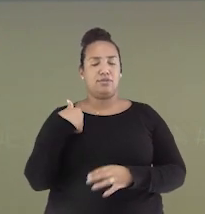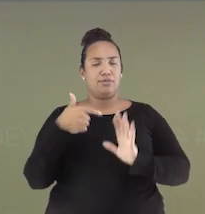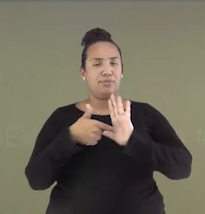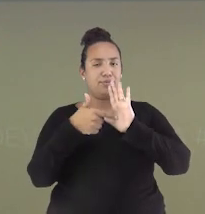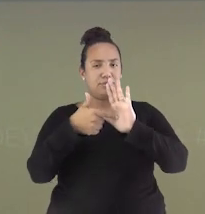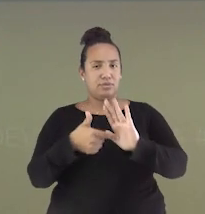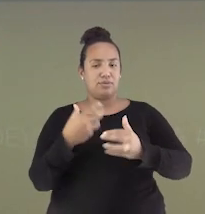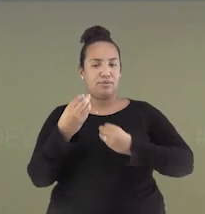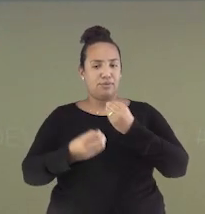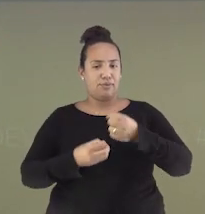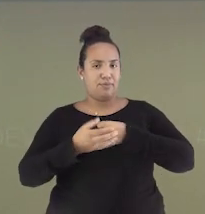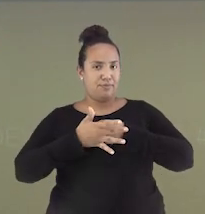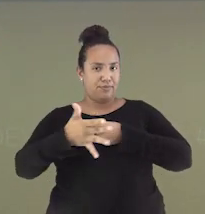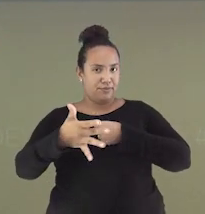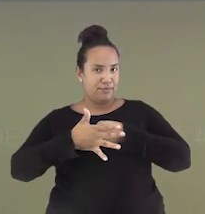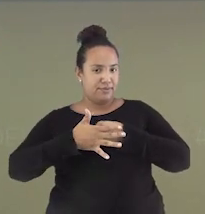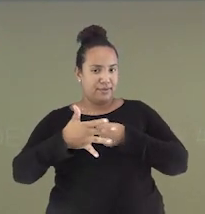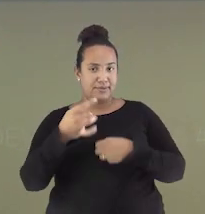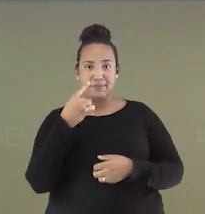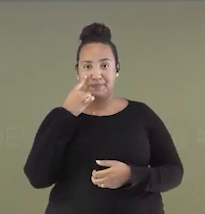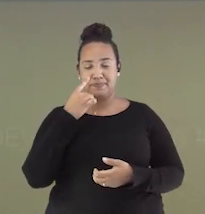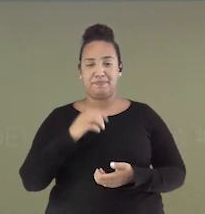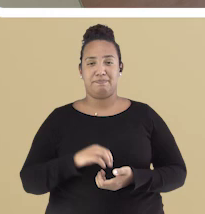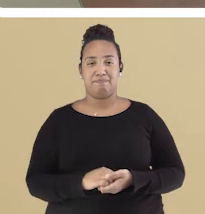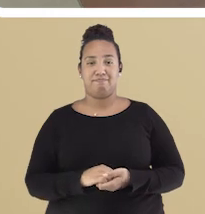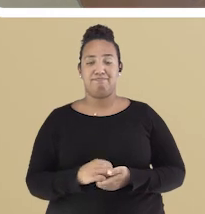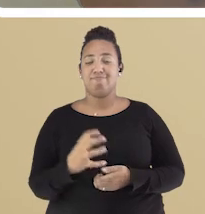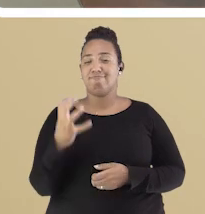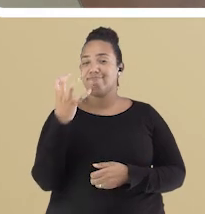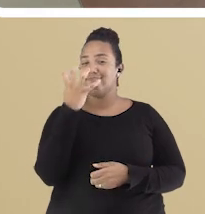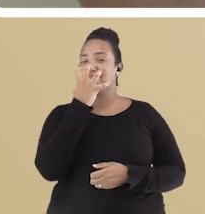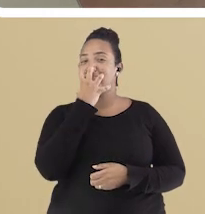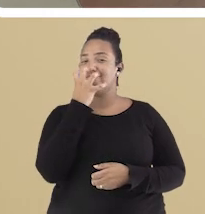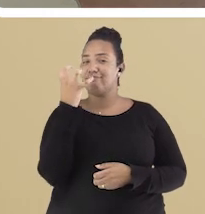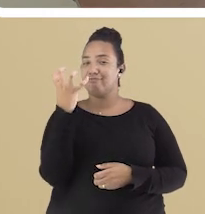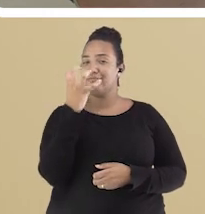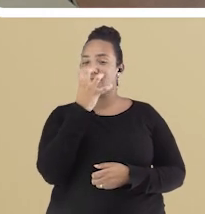maior sucesso e vai dar para mostrar direitinho o que eu acabei de dizer